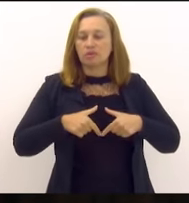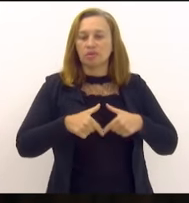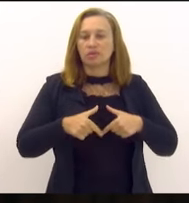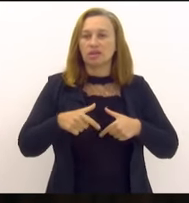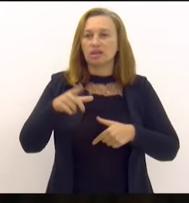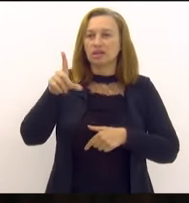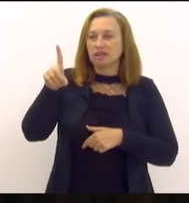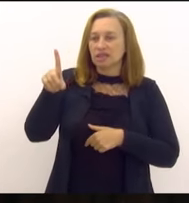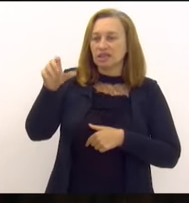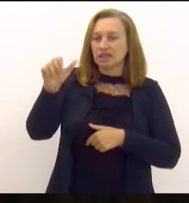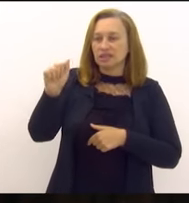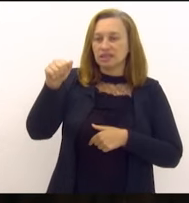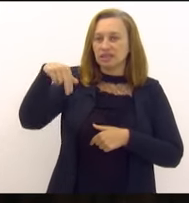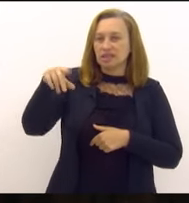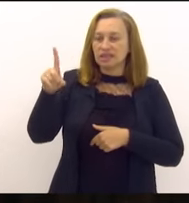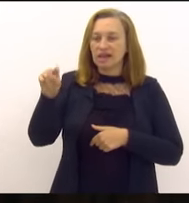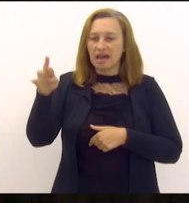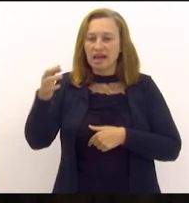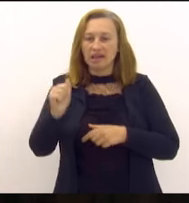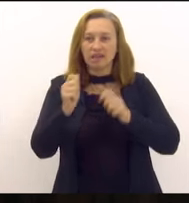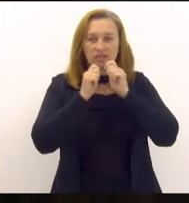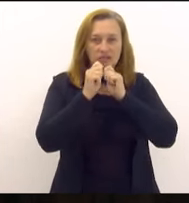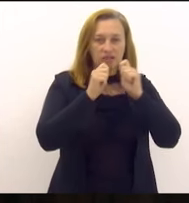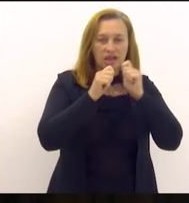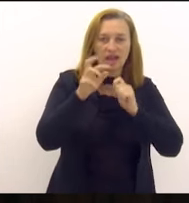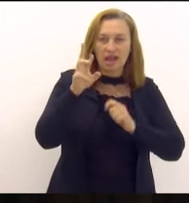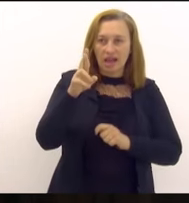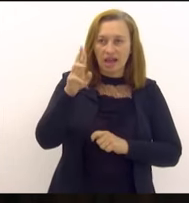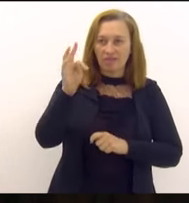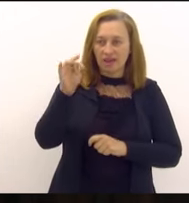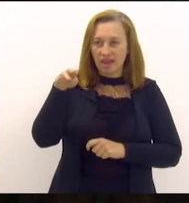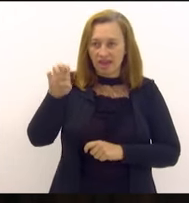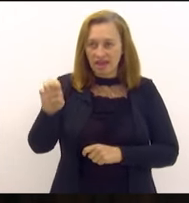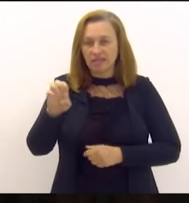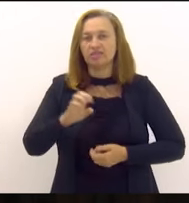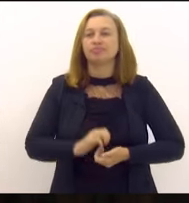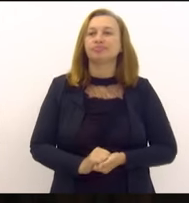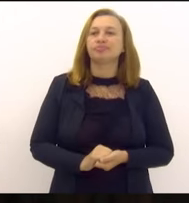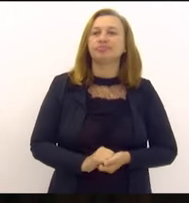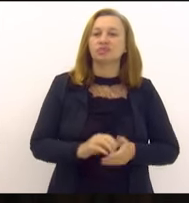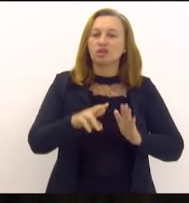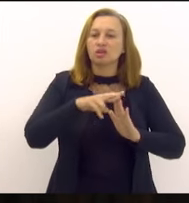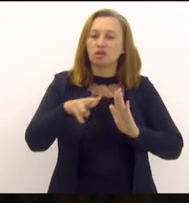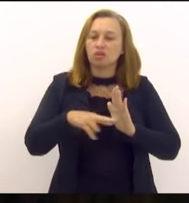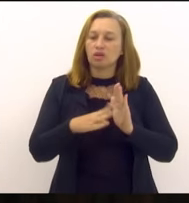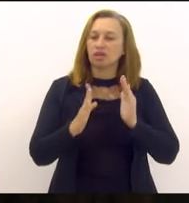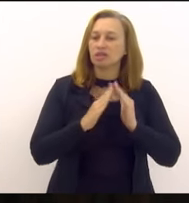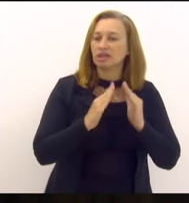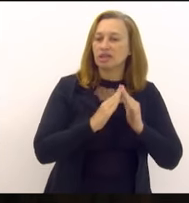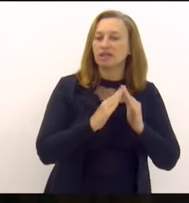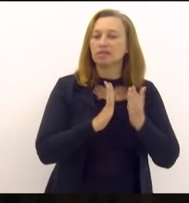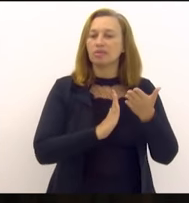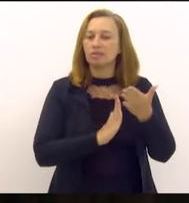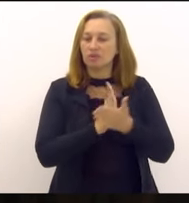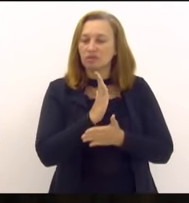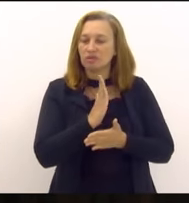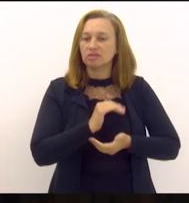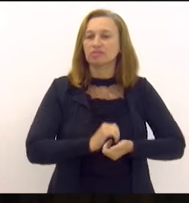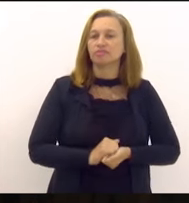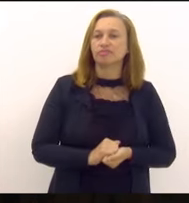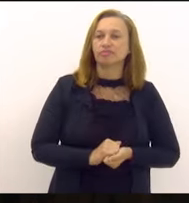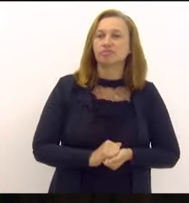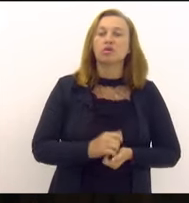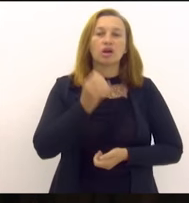Dandara à jornalista Rafaele da Silva Serafim. Parecer da Comissão de Normas Internas e Proposições Externas